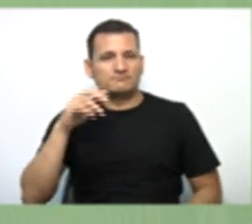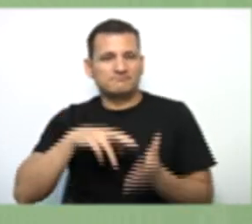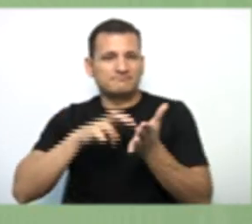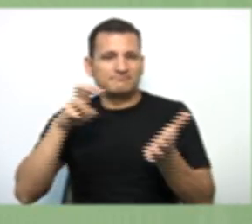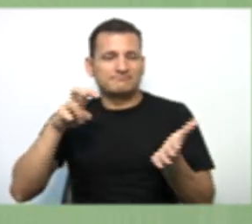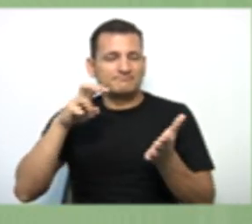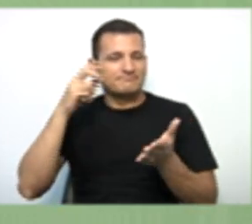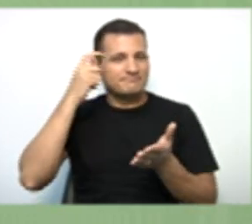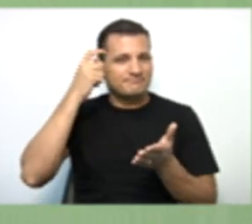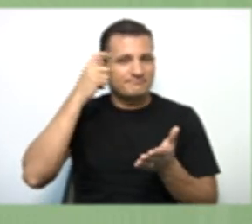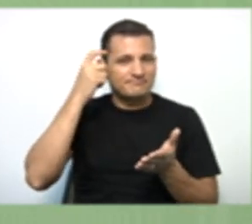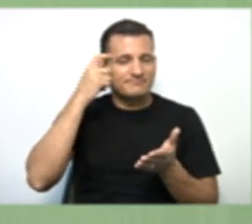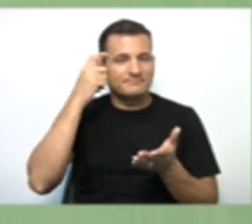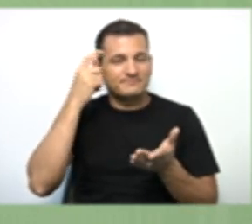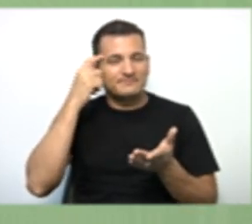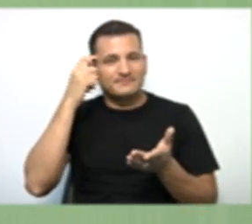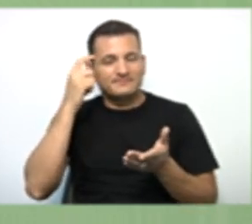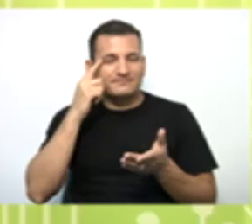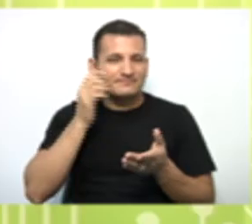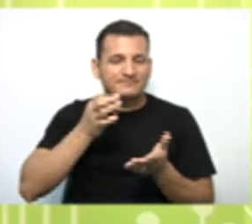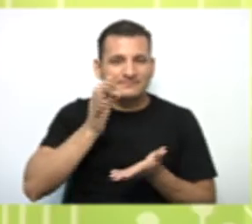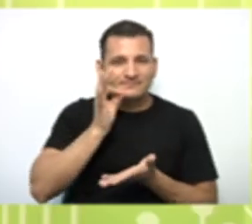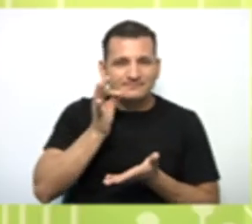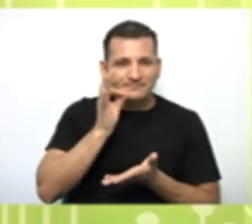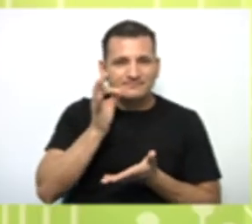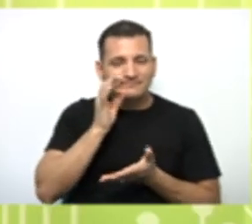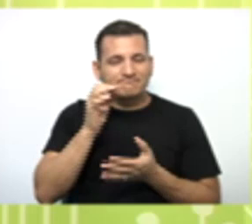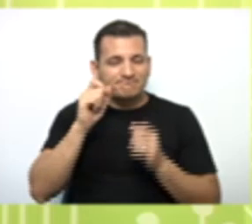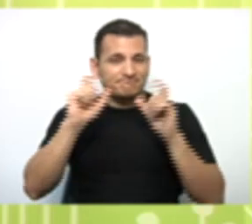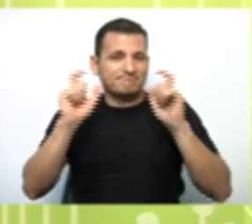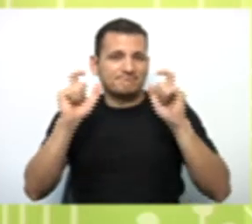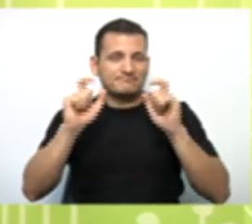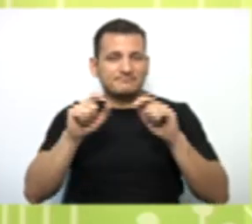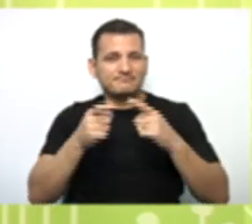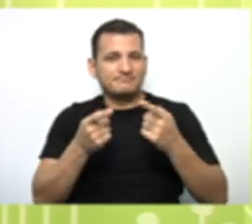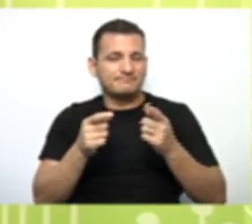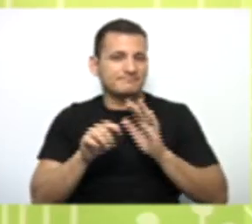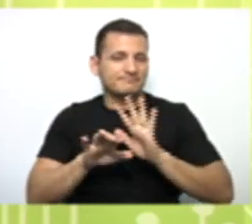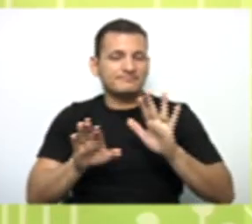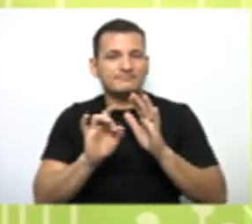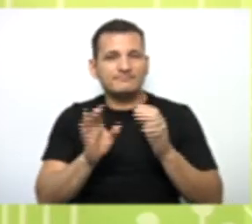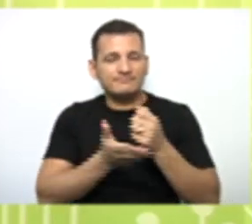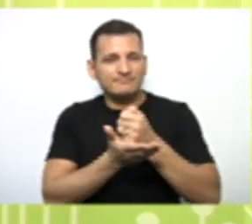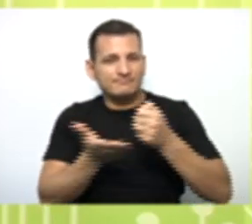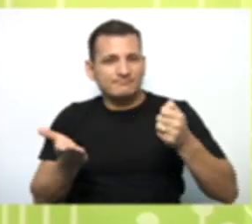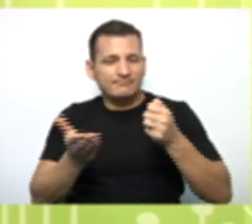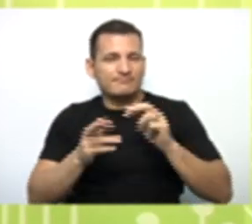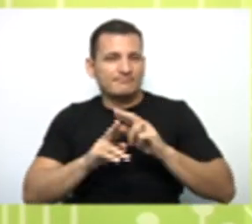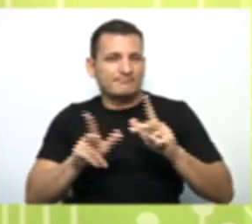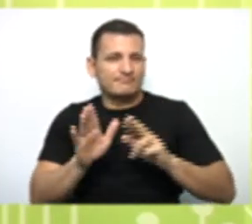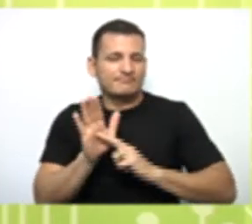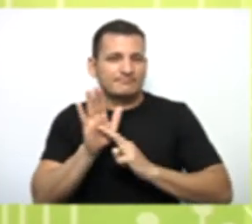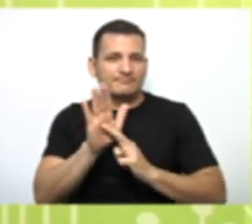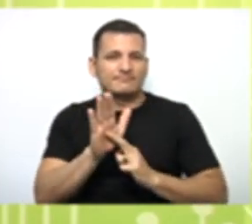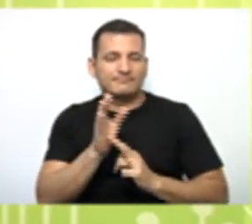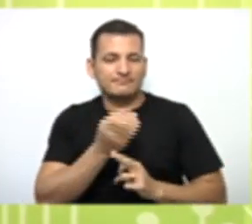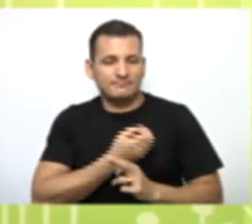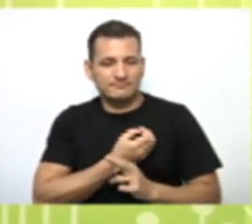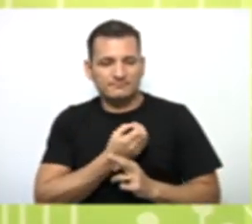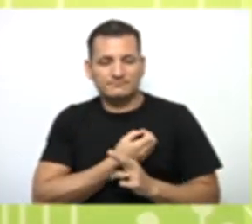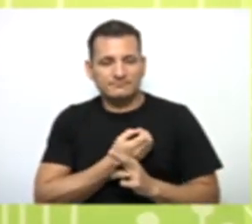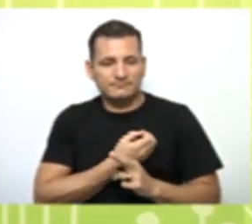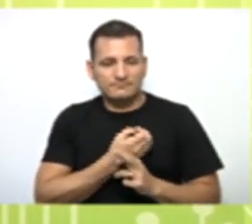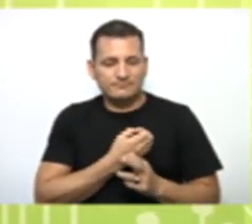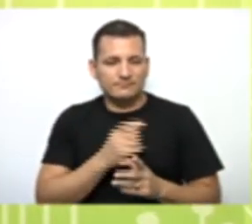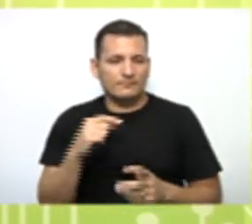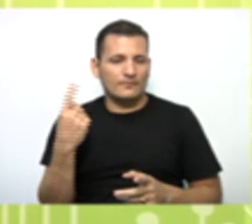a cabeça fresquinha aí, já acabou de tomar um café, está acordado. Mas é isso, são bases diferentes para a representação de números. Nós